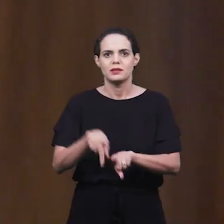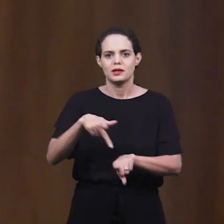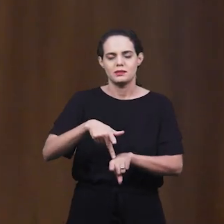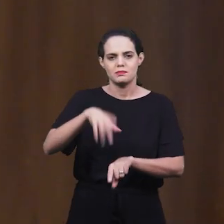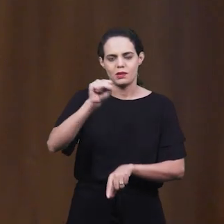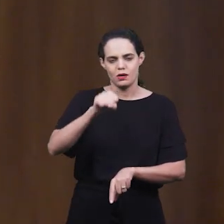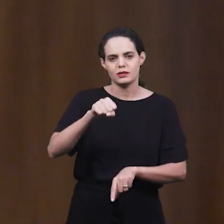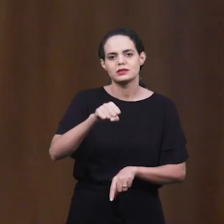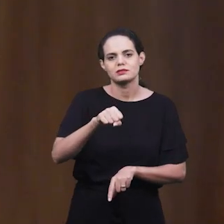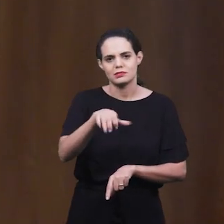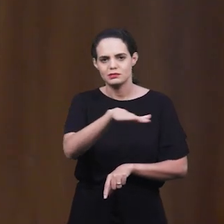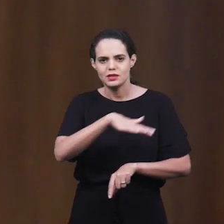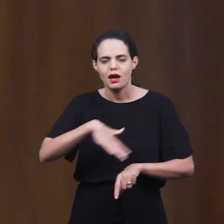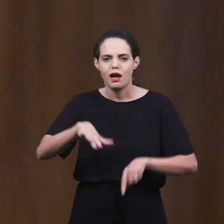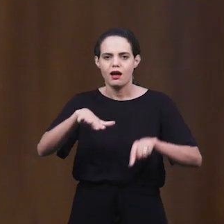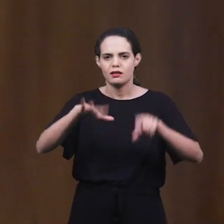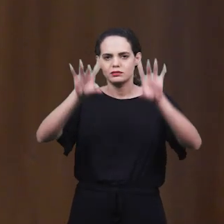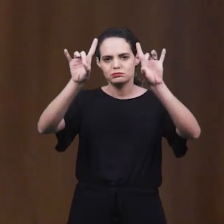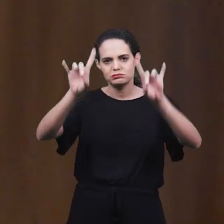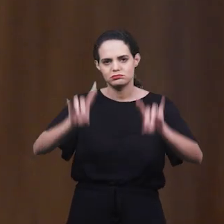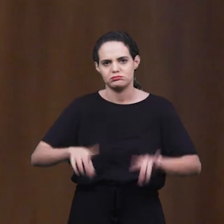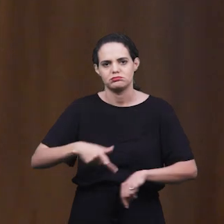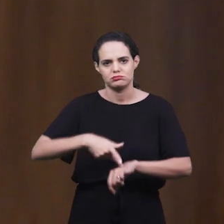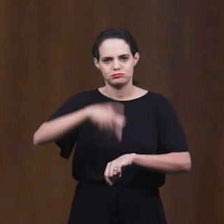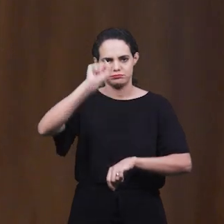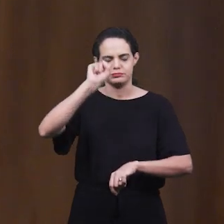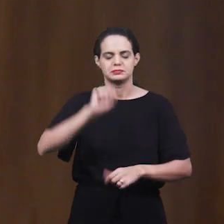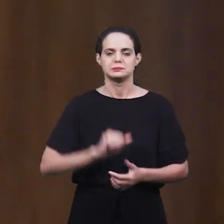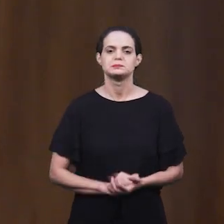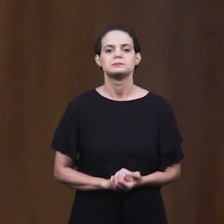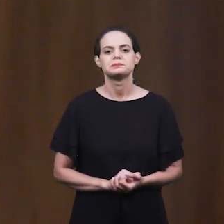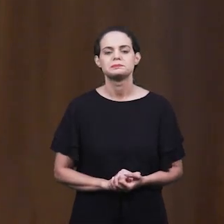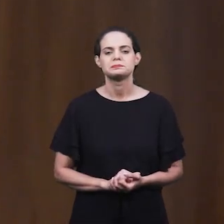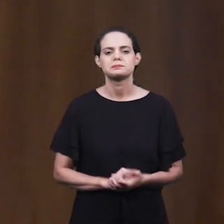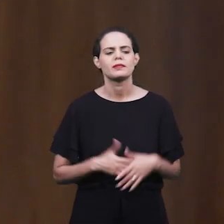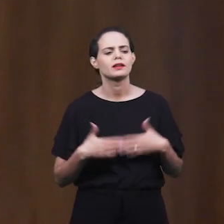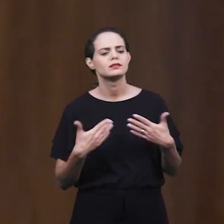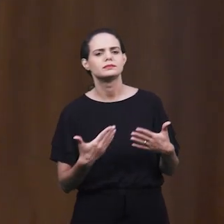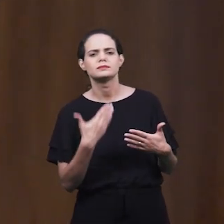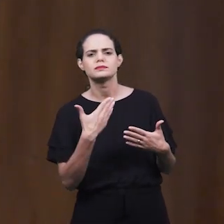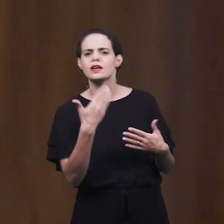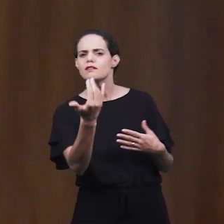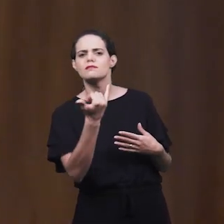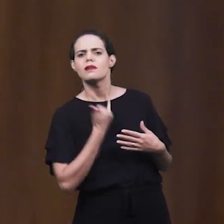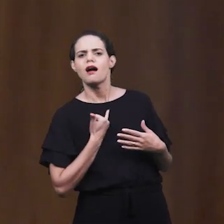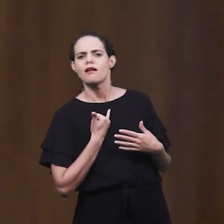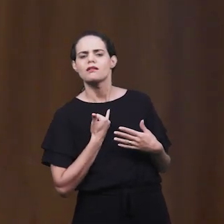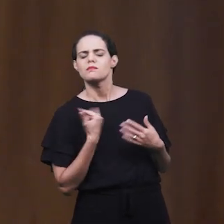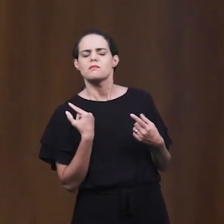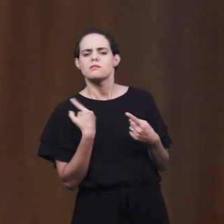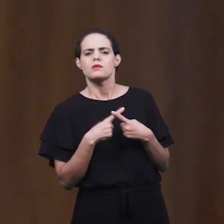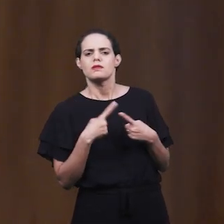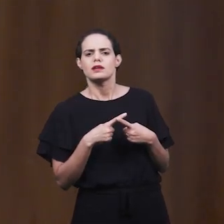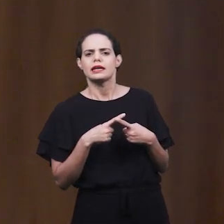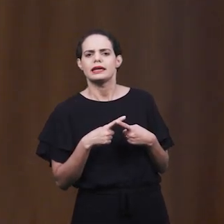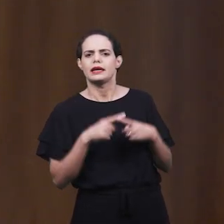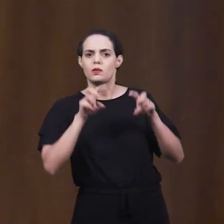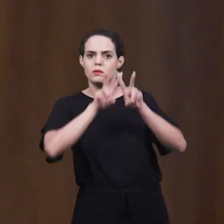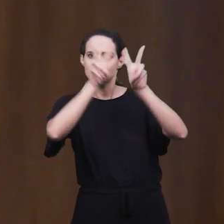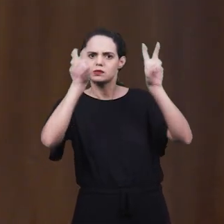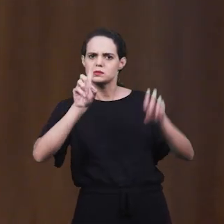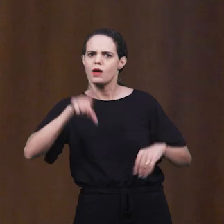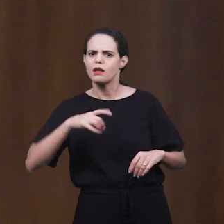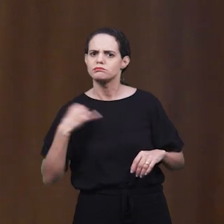bem. Então, conta pra gente, Natália, porque esse tema que a gente vai falar hoje, ele é bem relevante, né? Principalmente quando